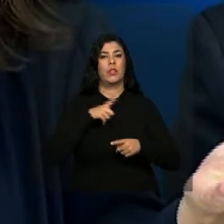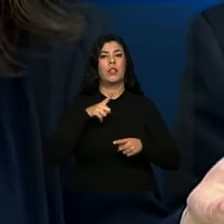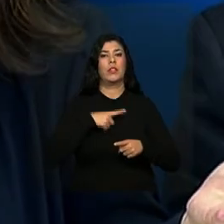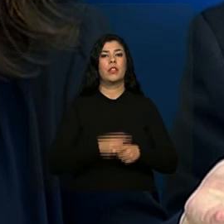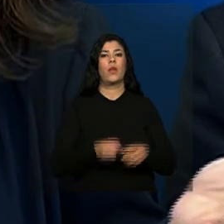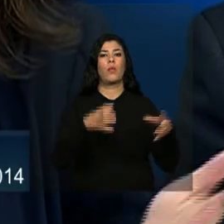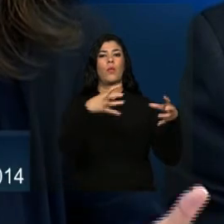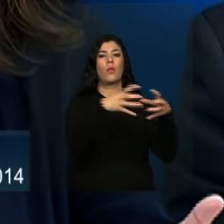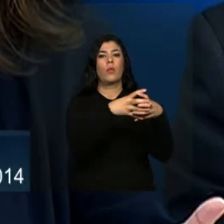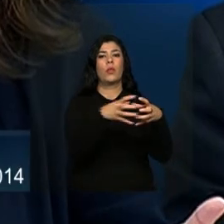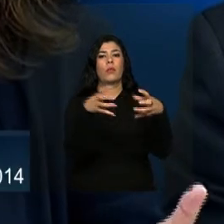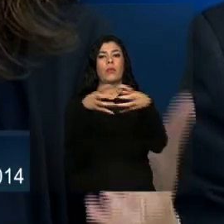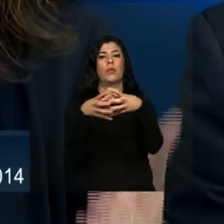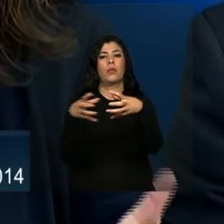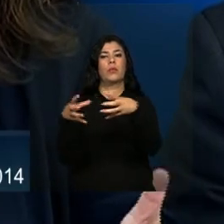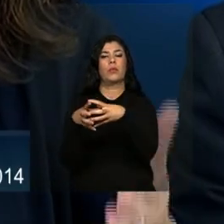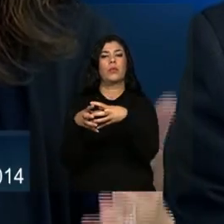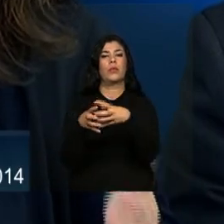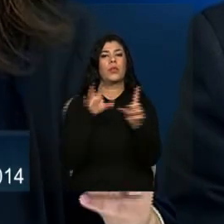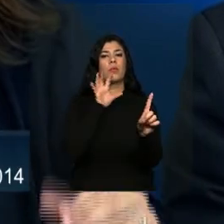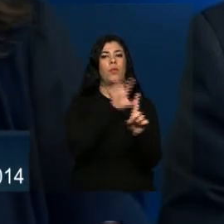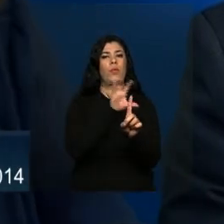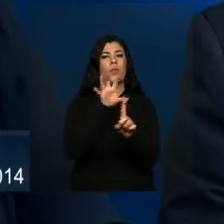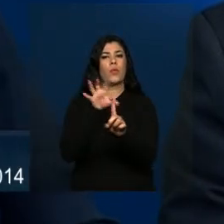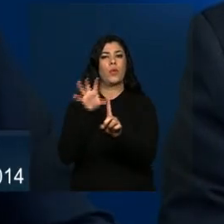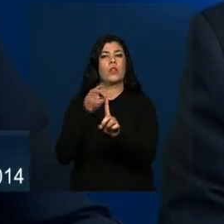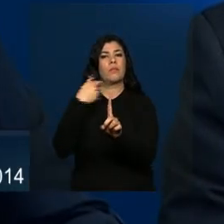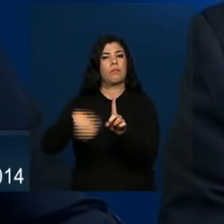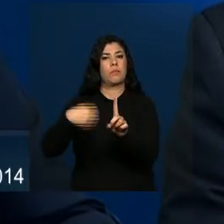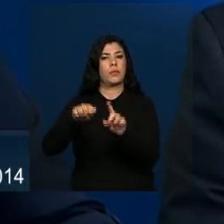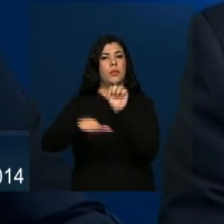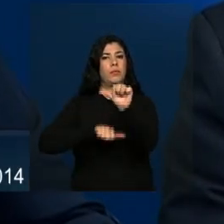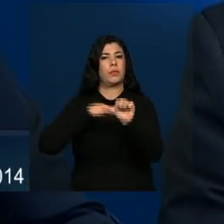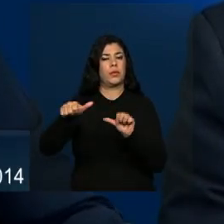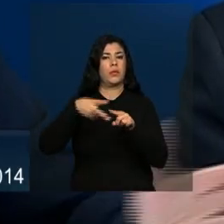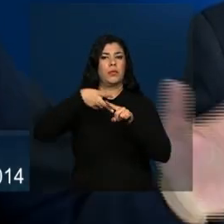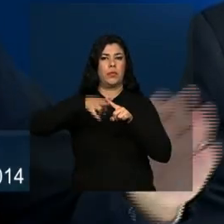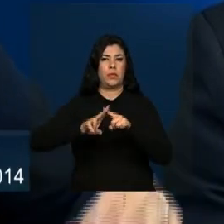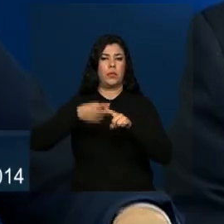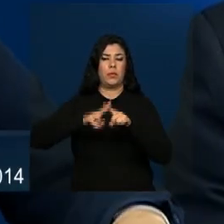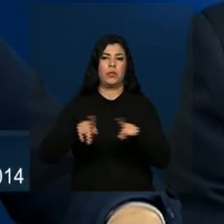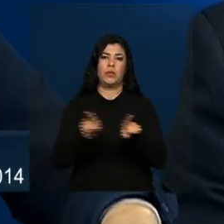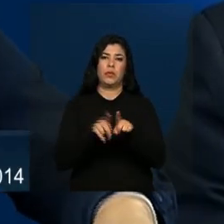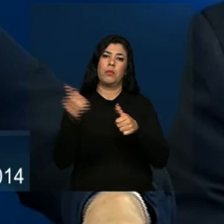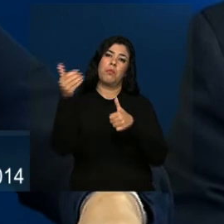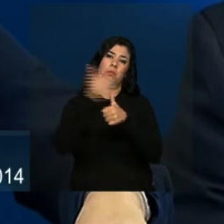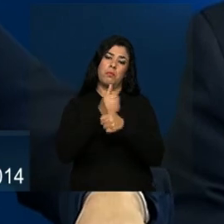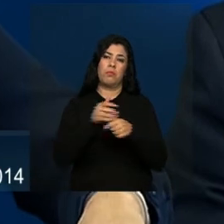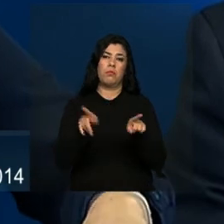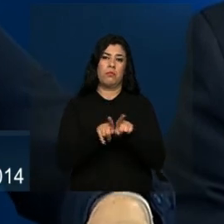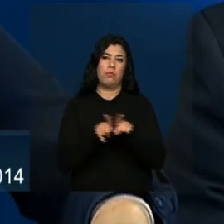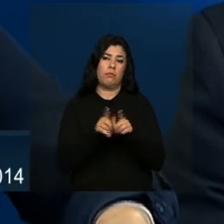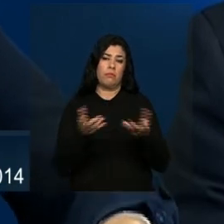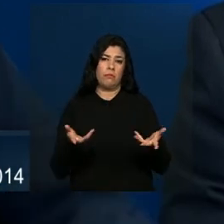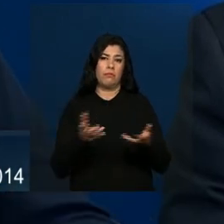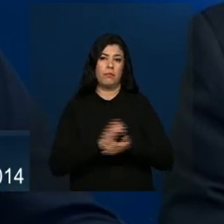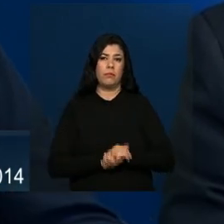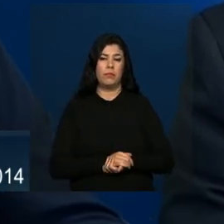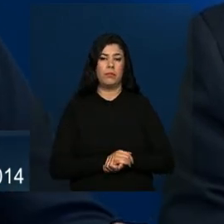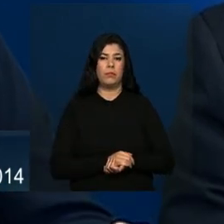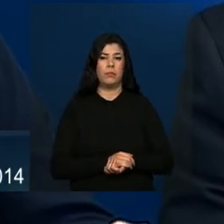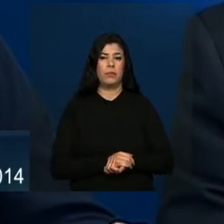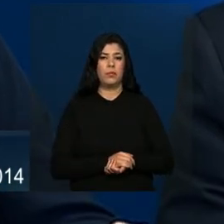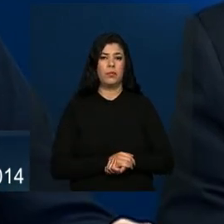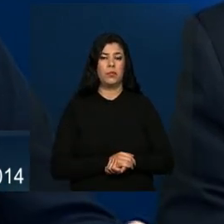produtos afetados que a gente chama né produtos que devem ser objeto daquele daquele daquela